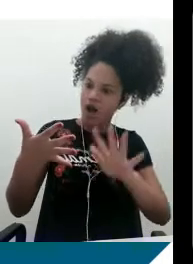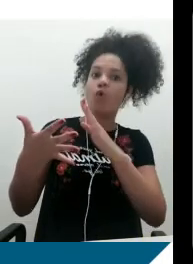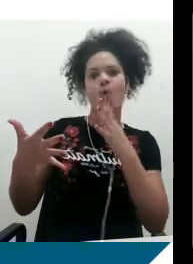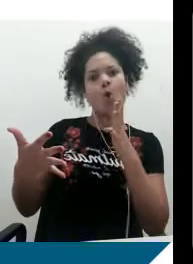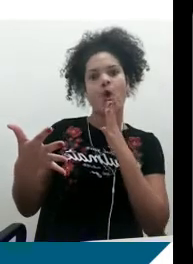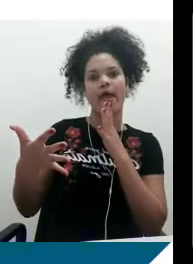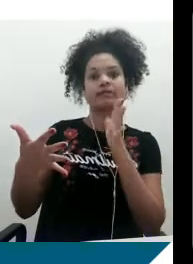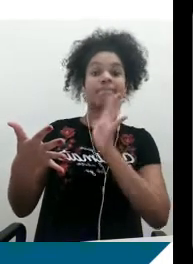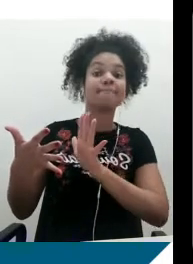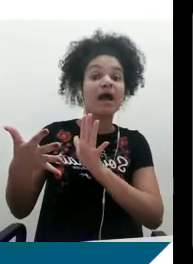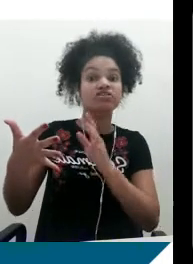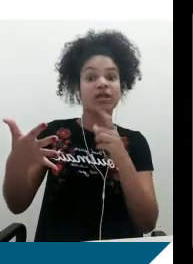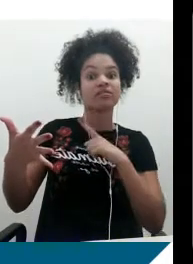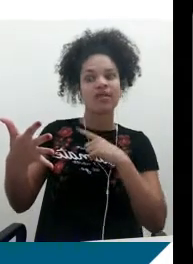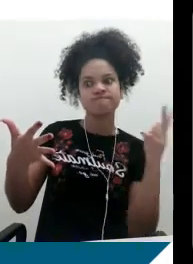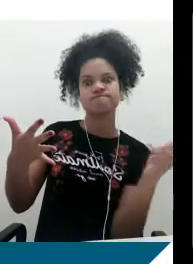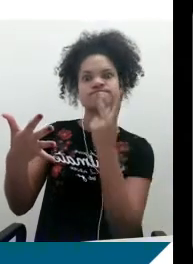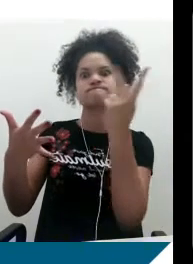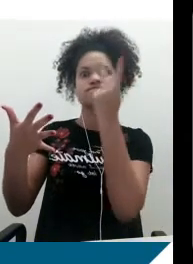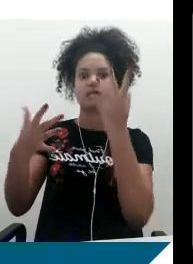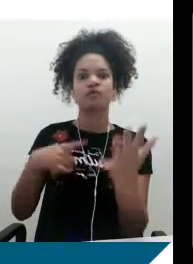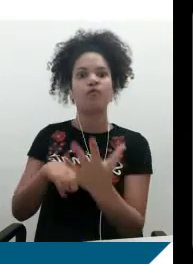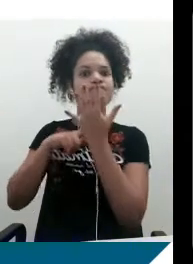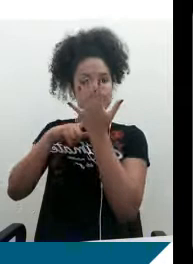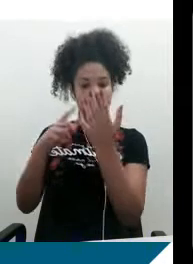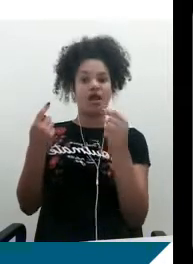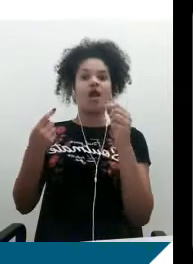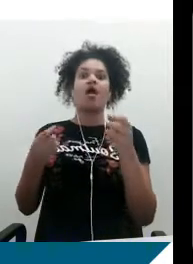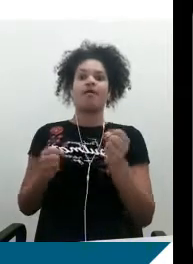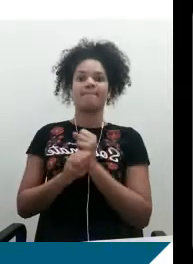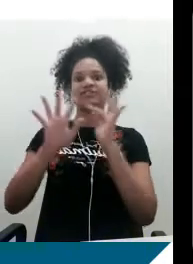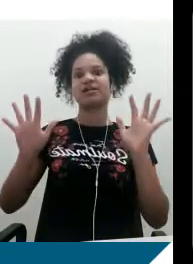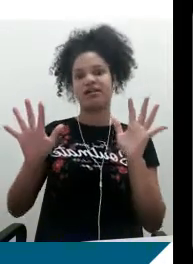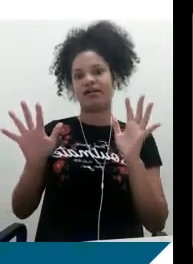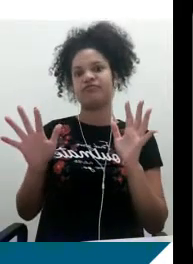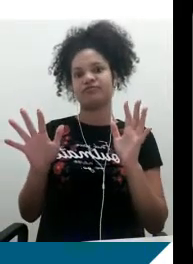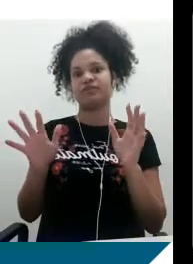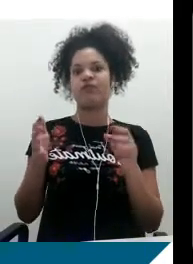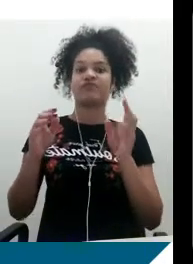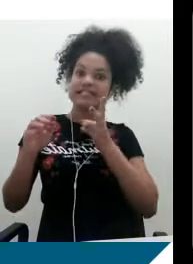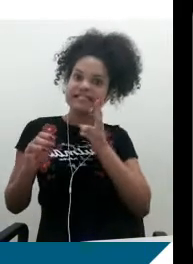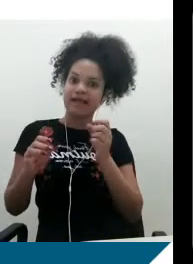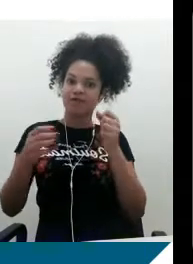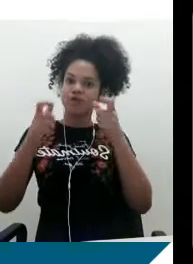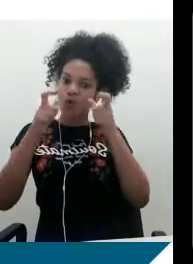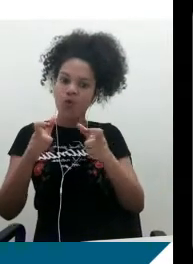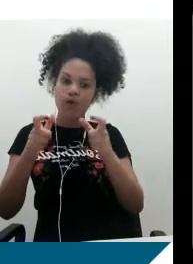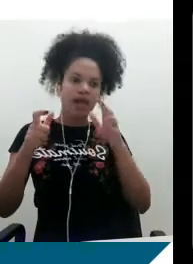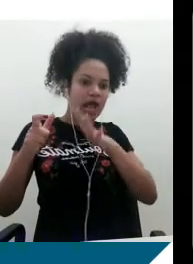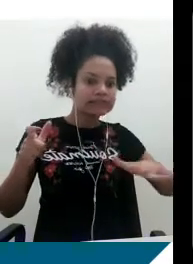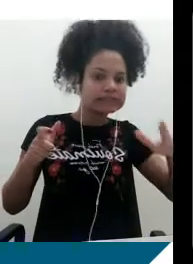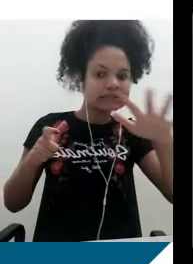ele conhece, mas esses cenários são valorizados, são postos à frente daquele tema.